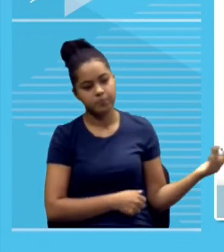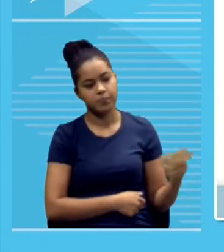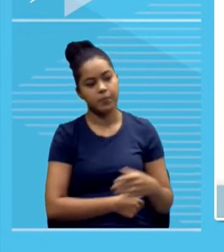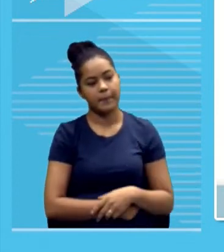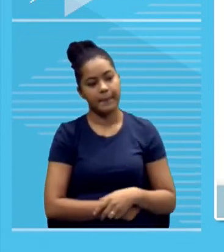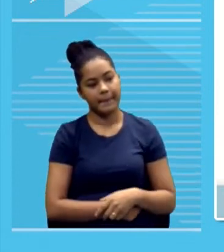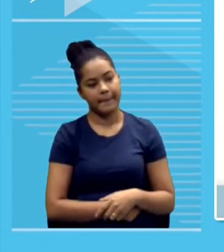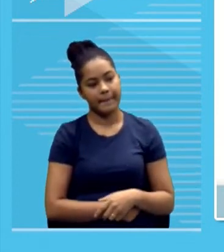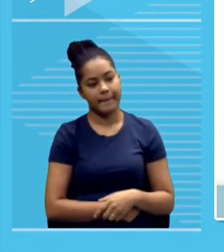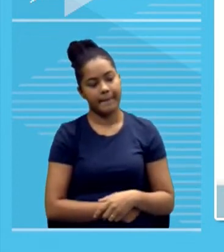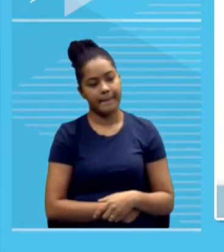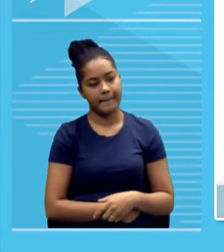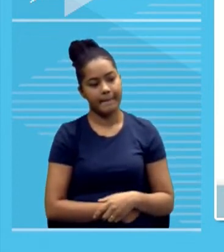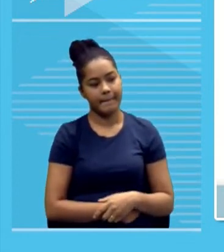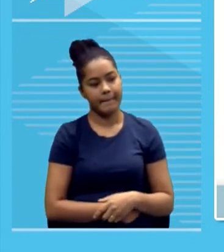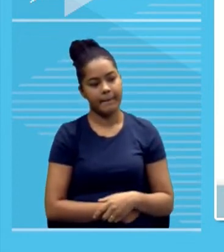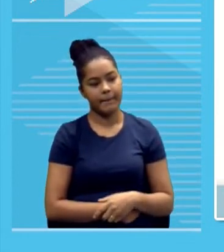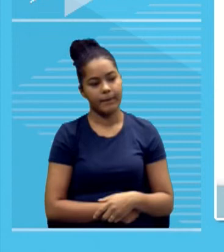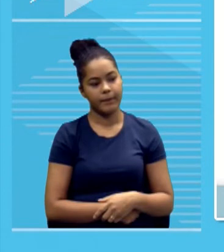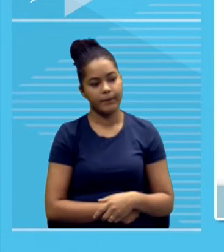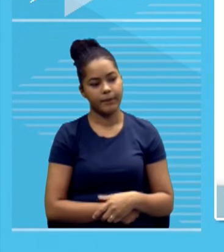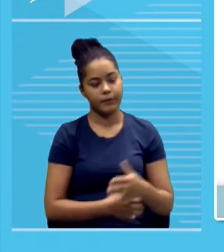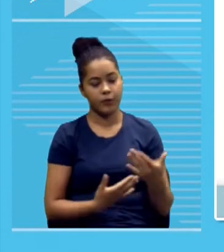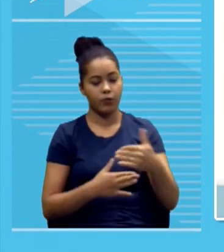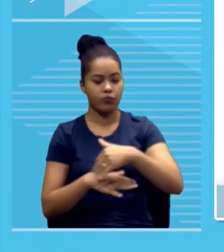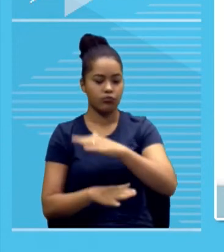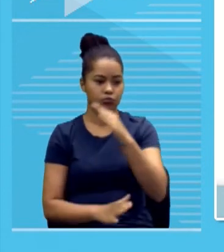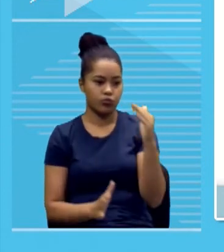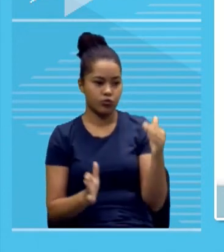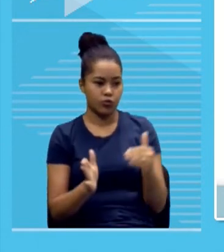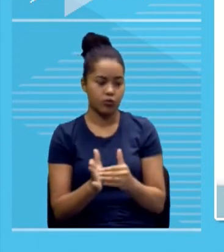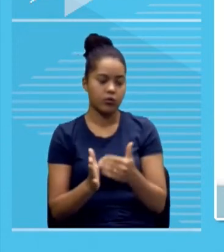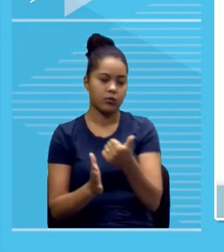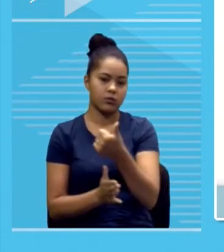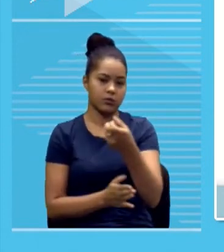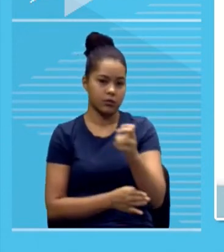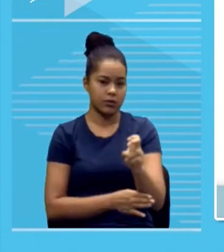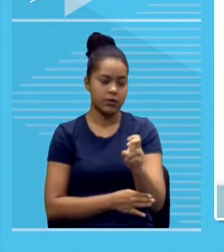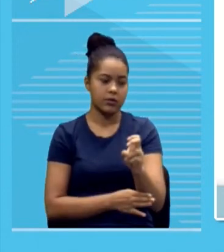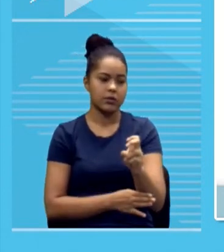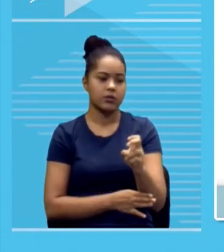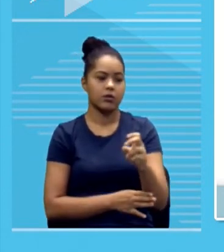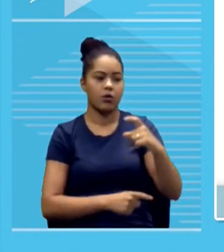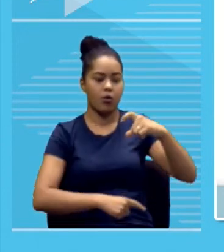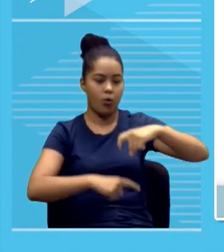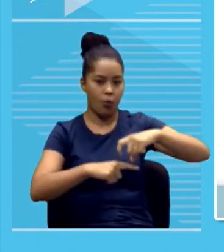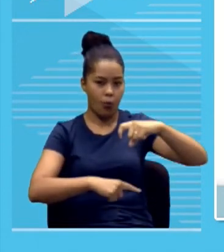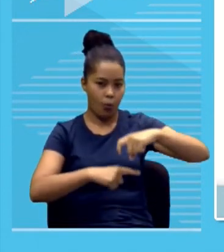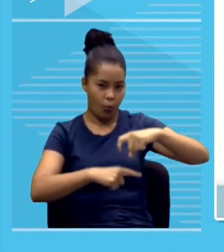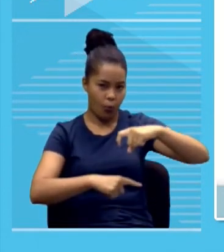3, 15. Unidade do resistor, a gente sabe. É o ohm, tá bom?